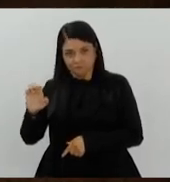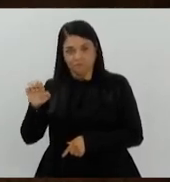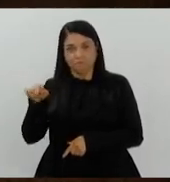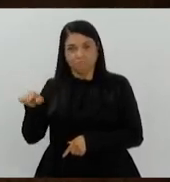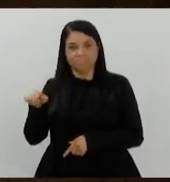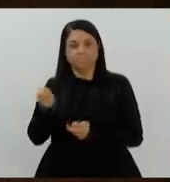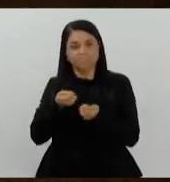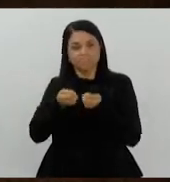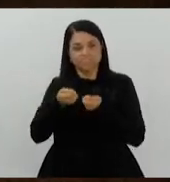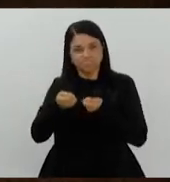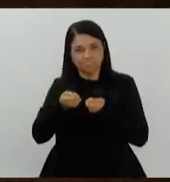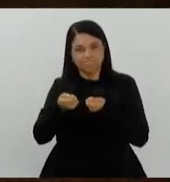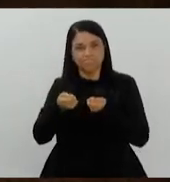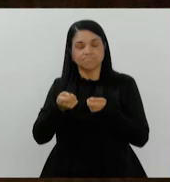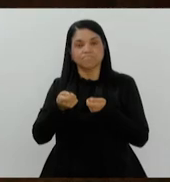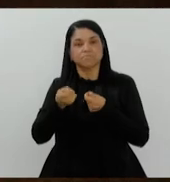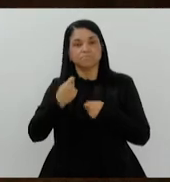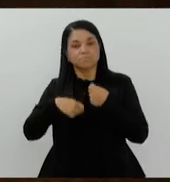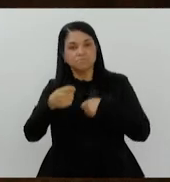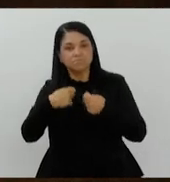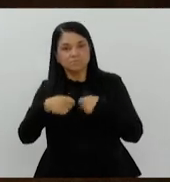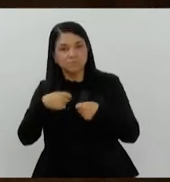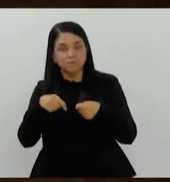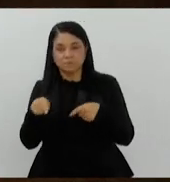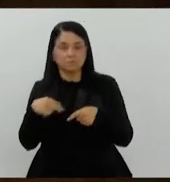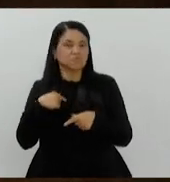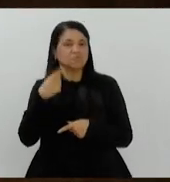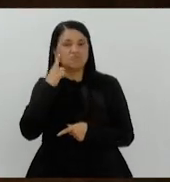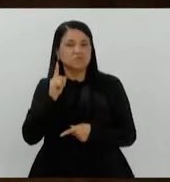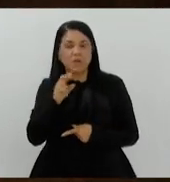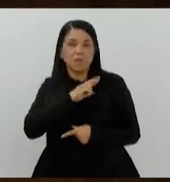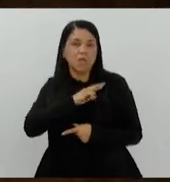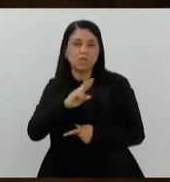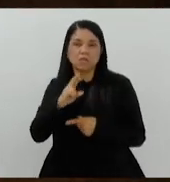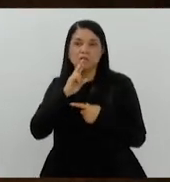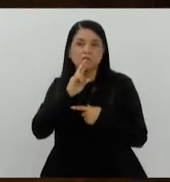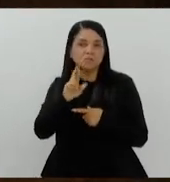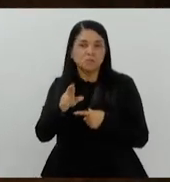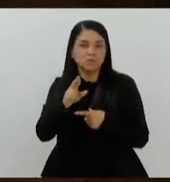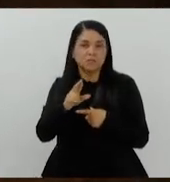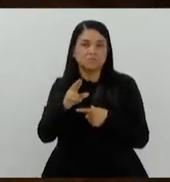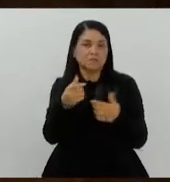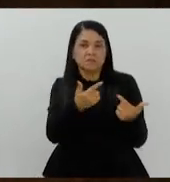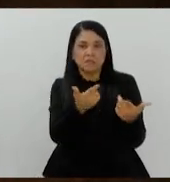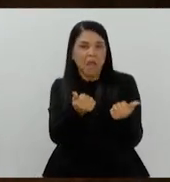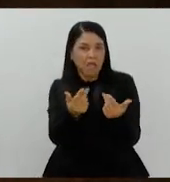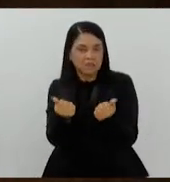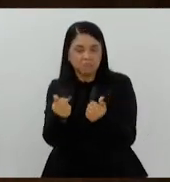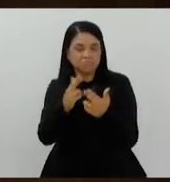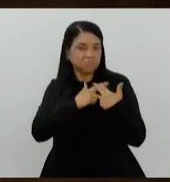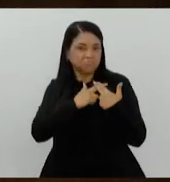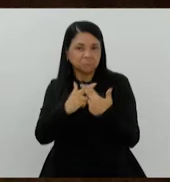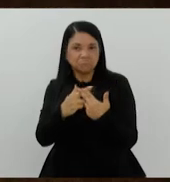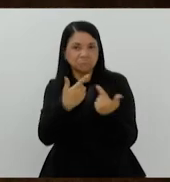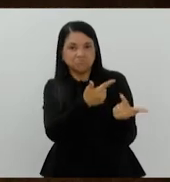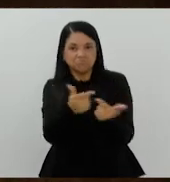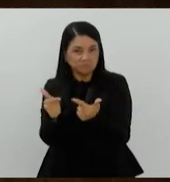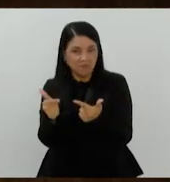tem condições alguma de estar à frente dessa pasta. Não sabia responder nada. As respostas vazias e